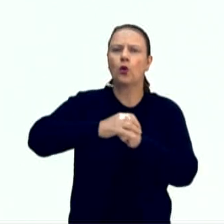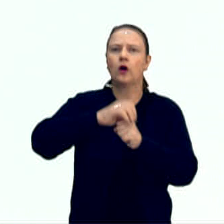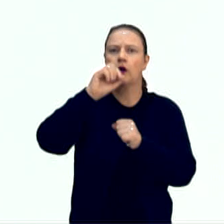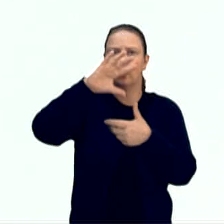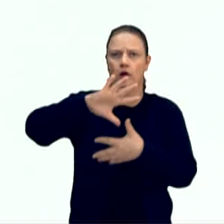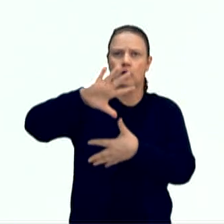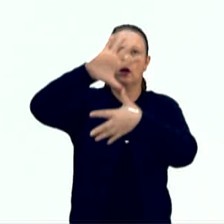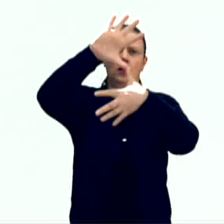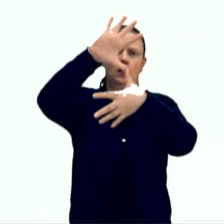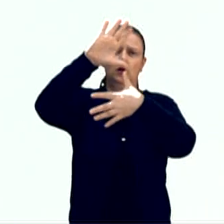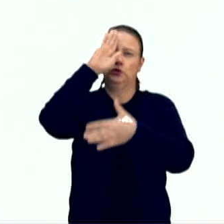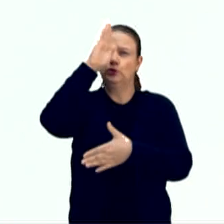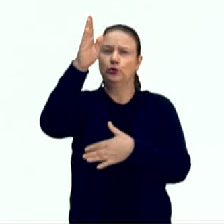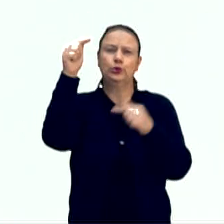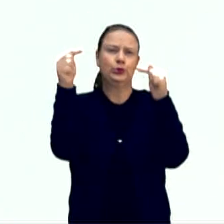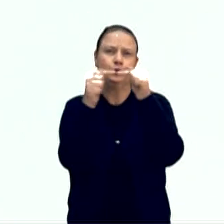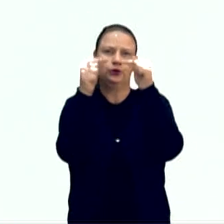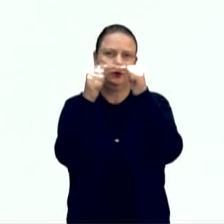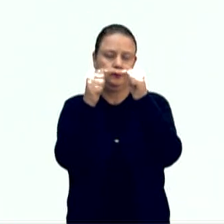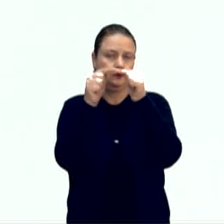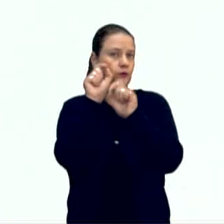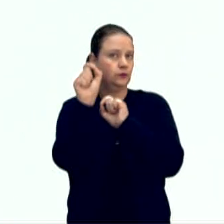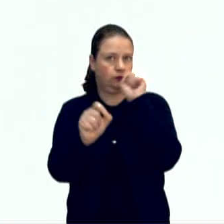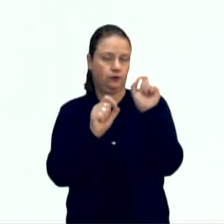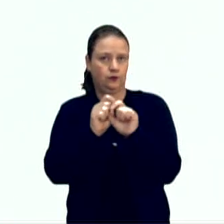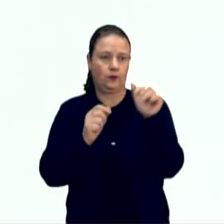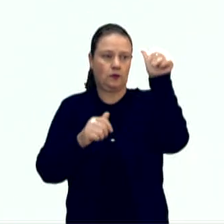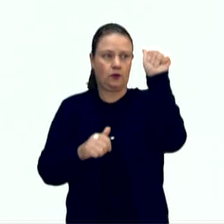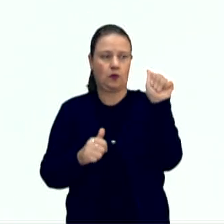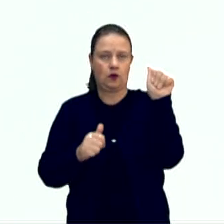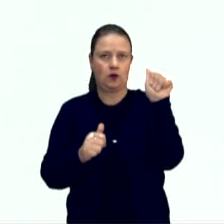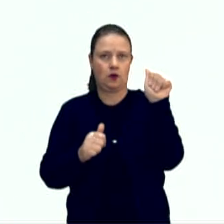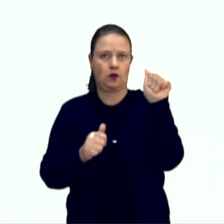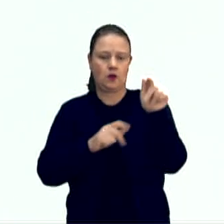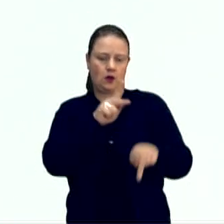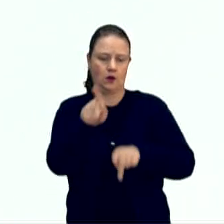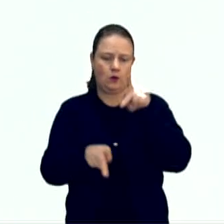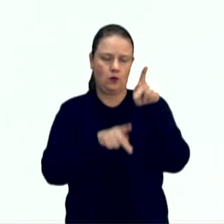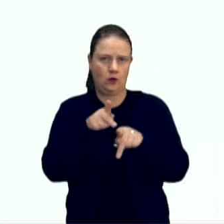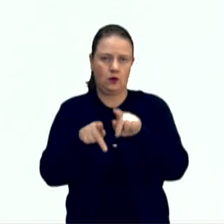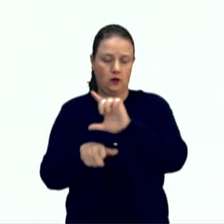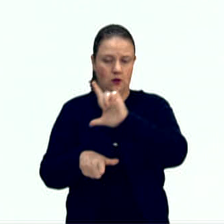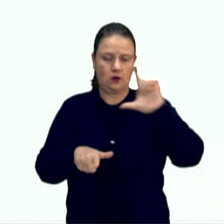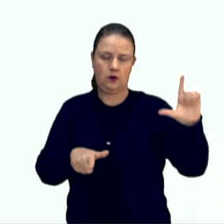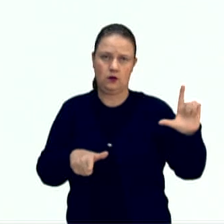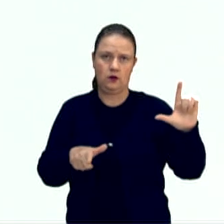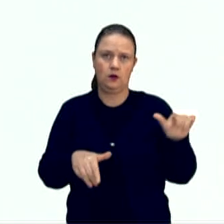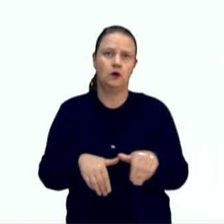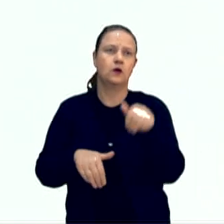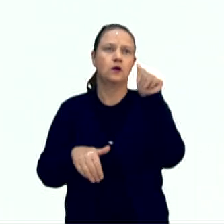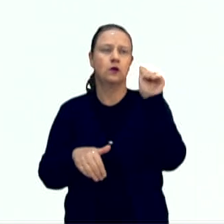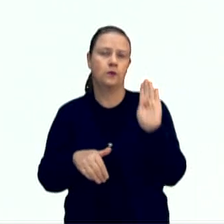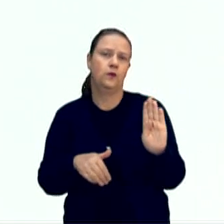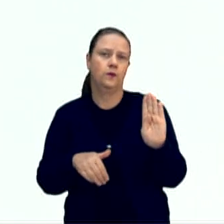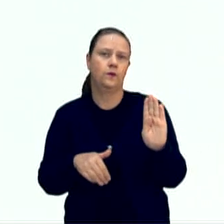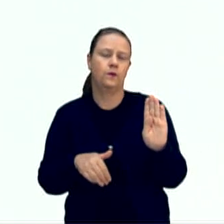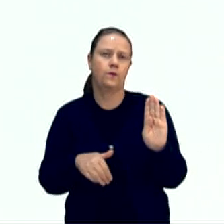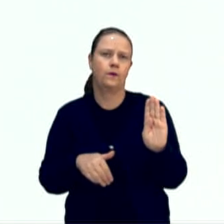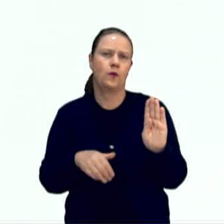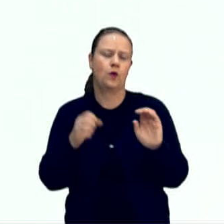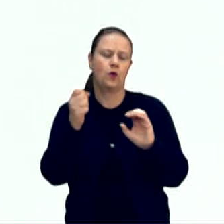diretamente relacionada com, letra A, a concentração populacional a leste. Letra B, os